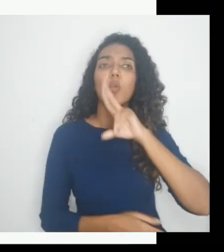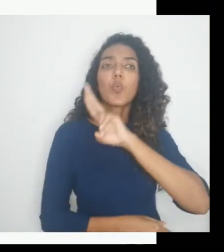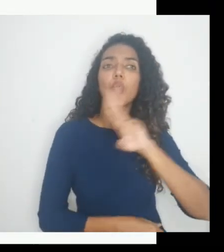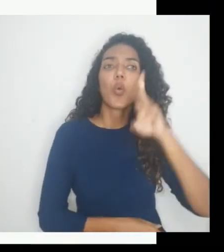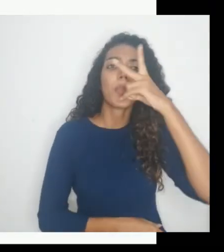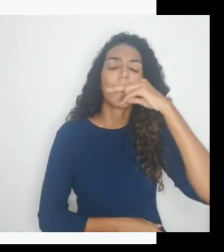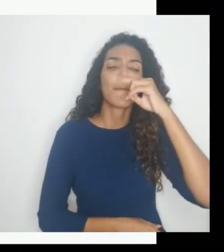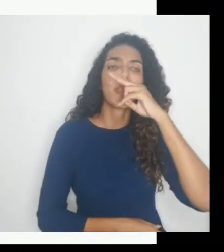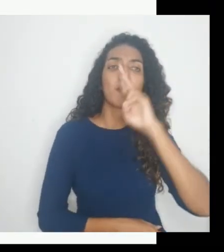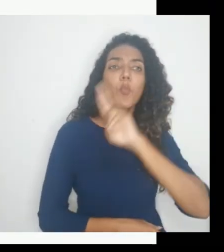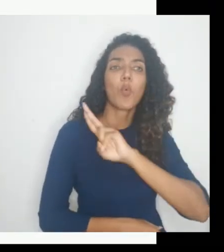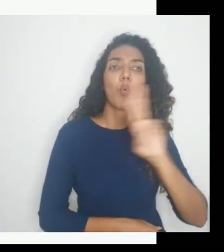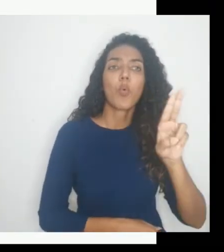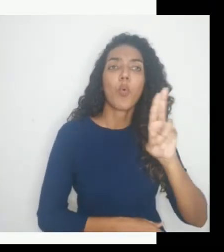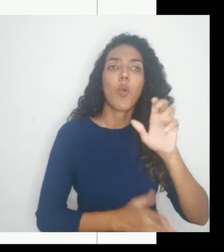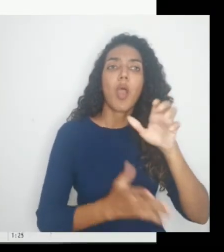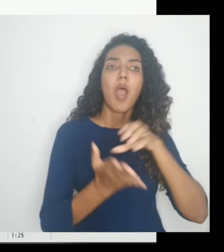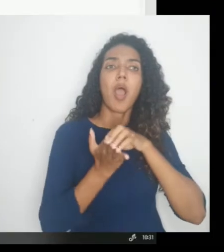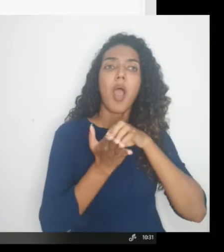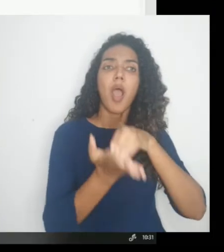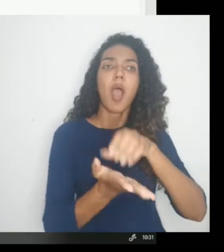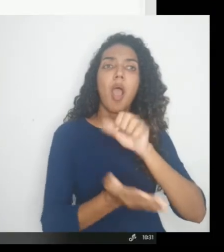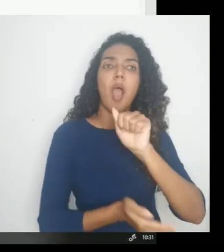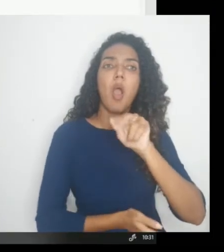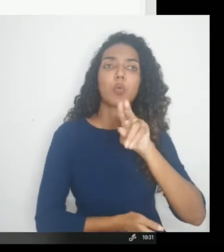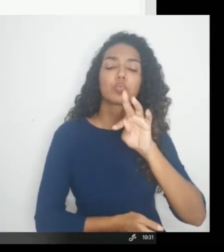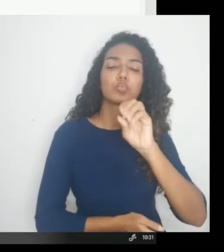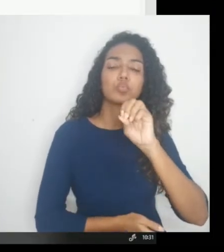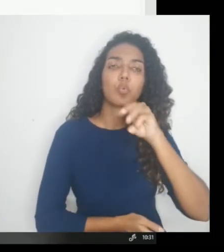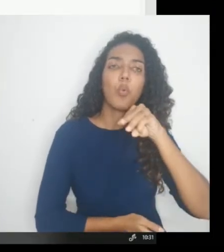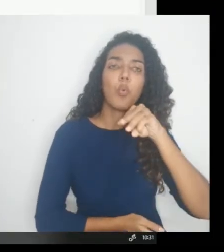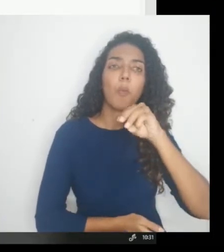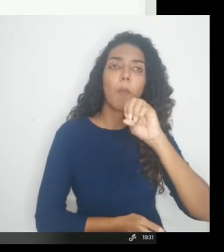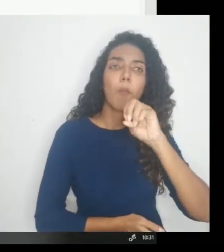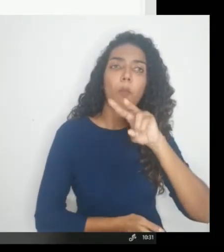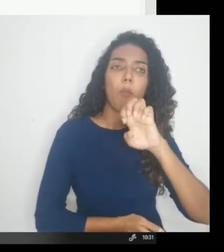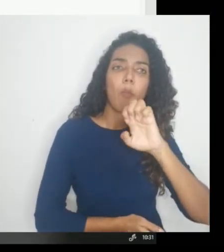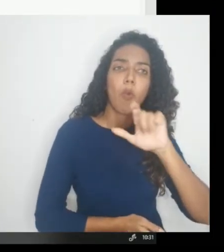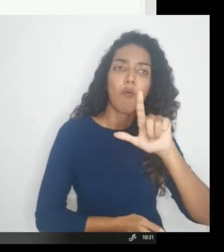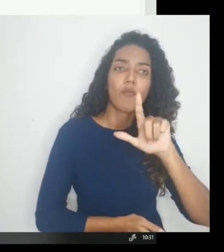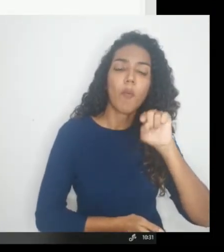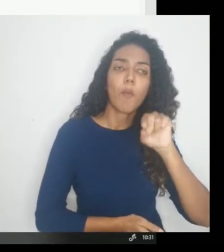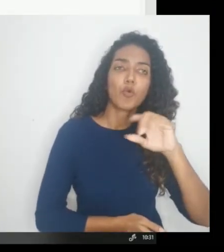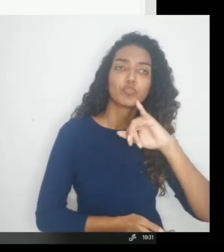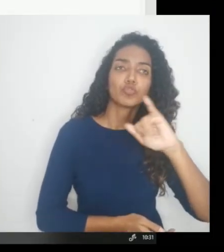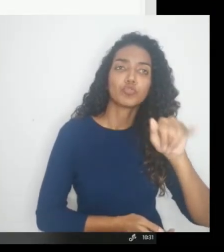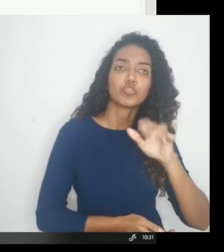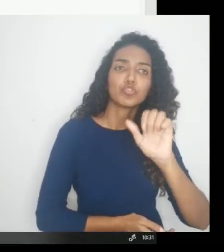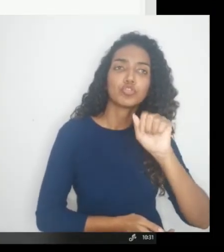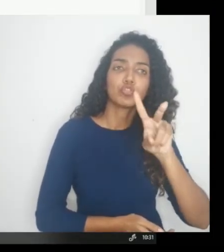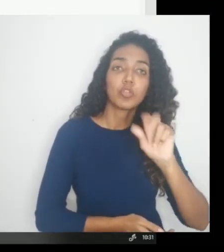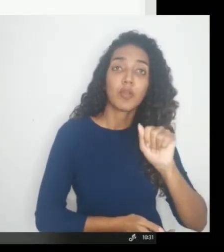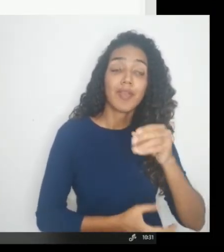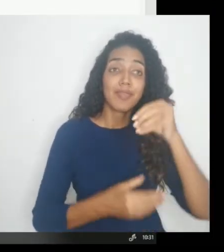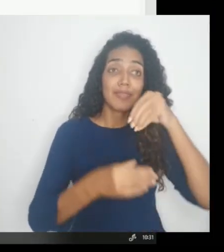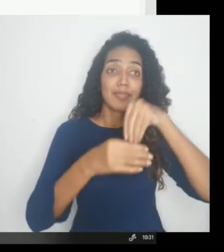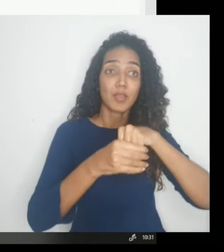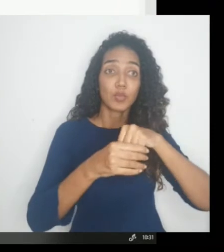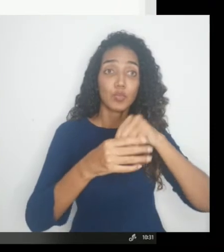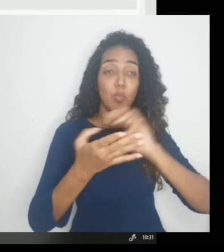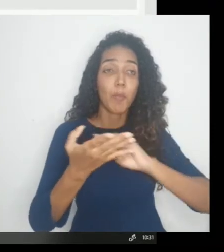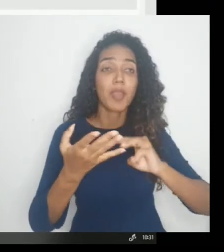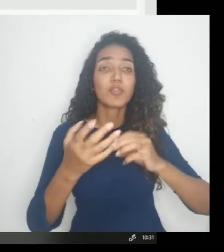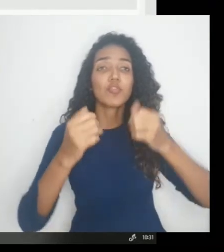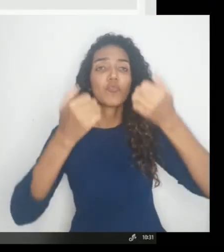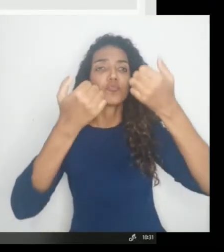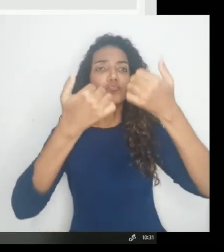automóvel.java, o mesmo nome da classe. Dentro de um método, eu vou escrever um determinado procedimento, como, por exemplo, se eu fosse ligar um